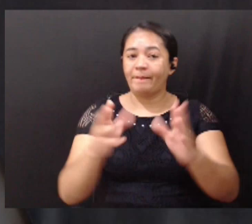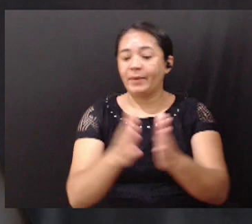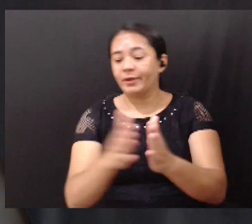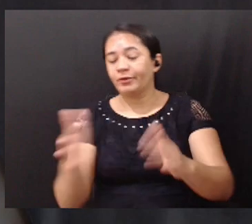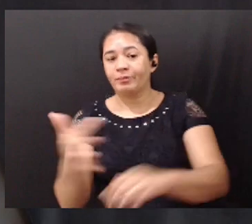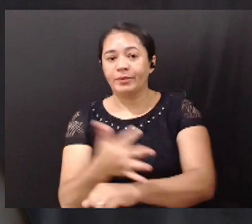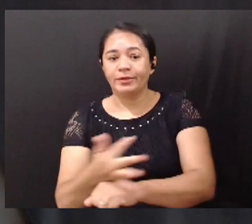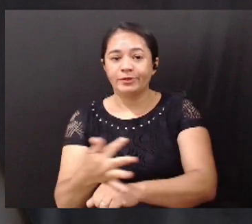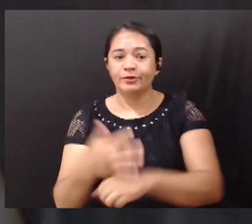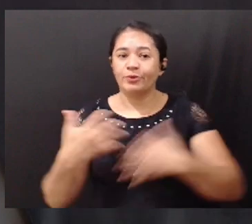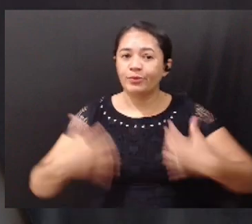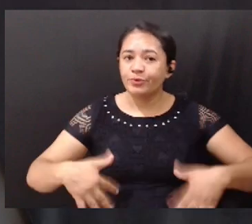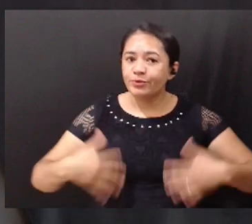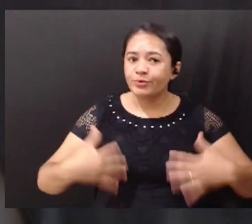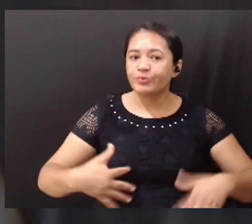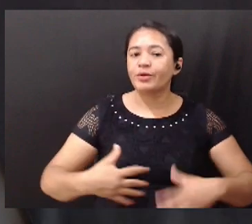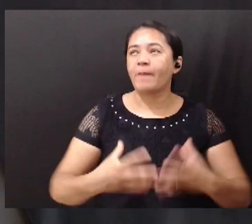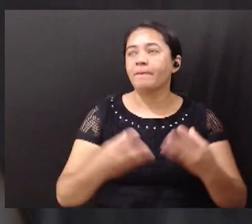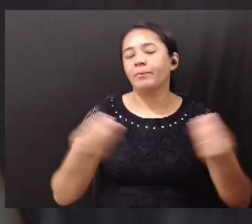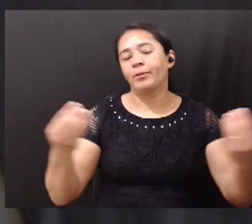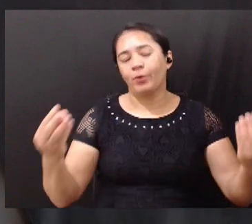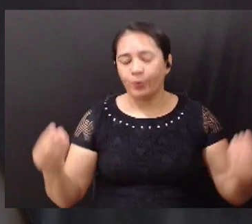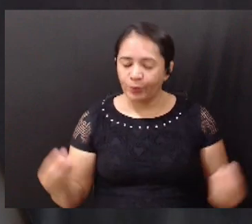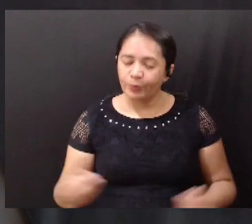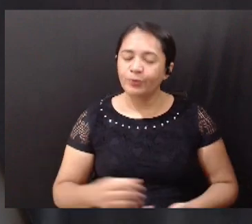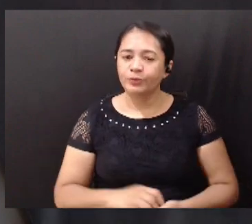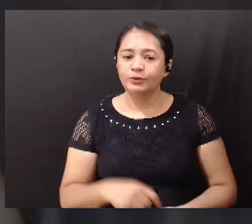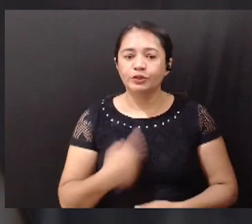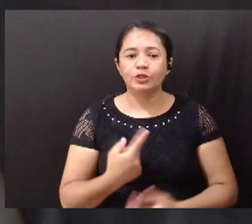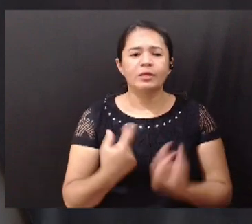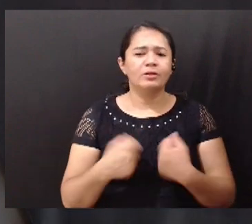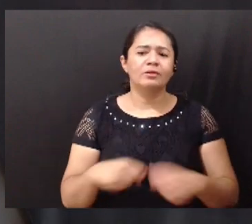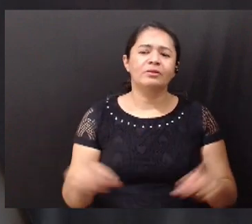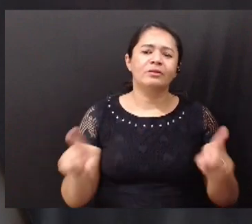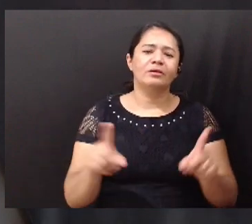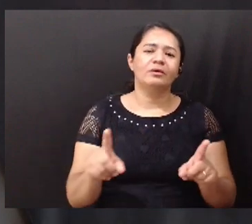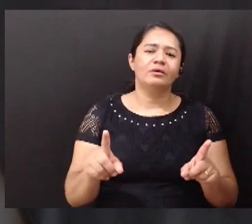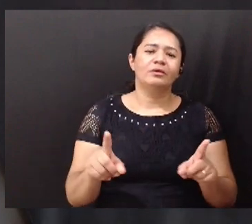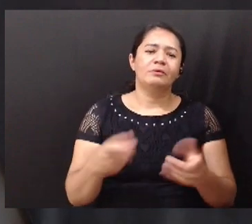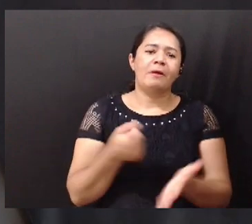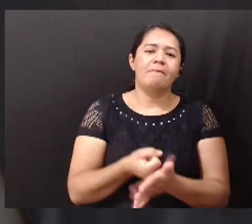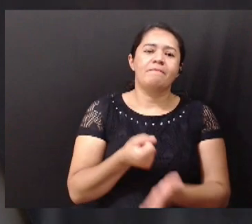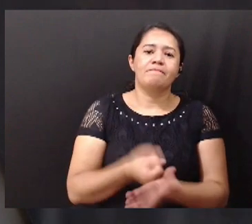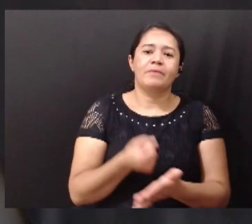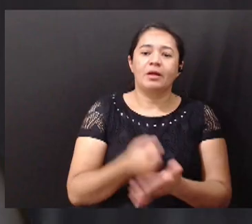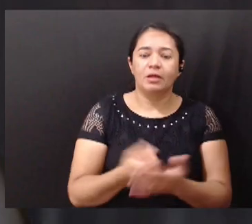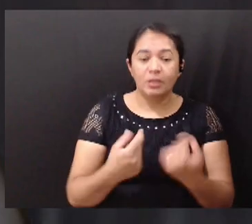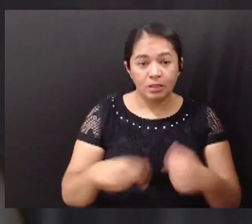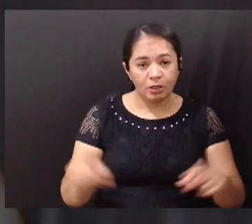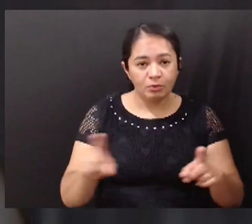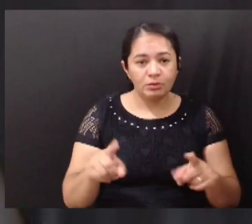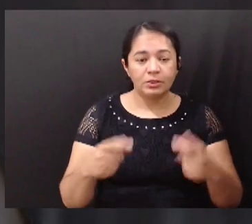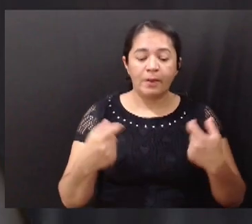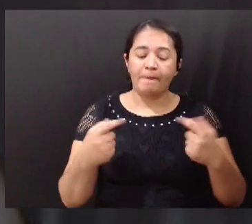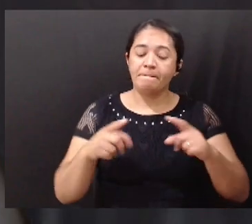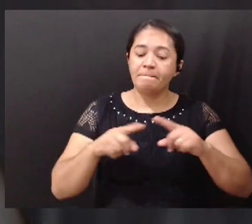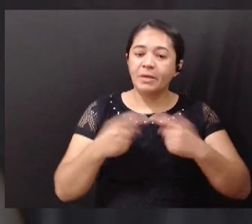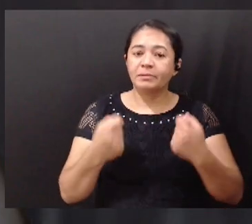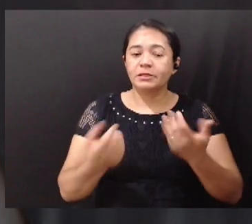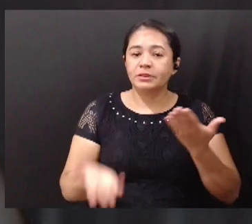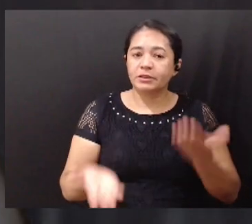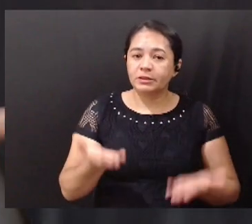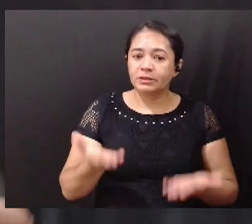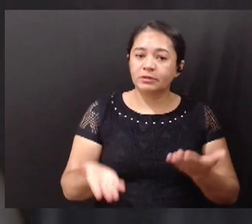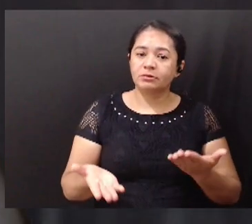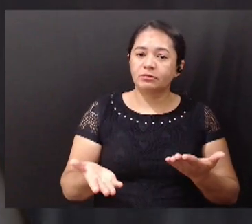né? É muito. A gente não precisa levar tudo a ferro e fogo. Precisa ter esse equilíbrio, precisa manter o mínimo da rotina